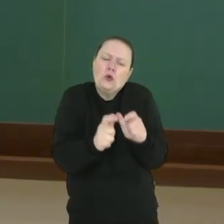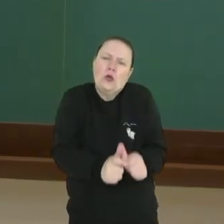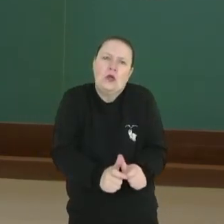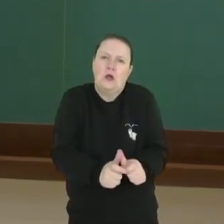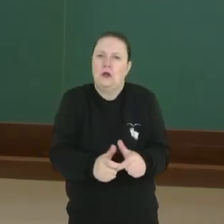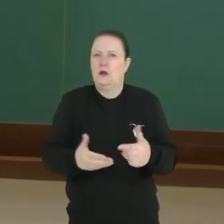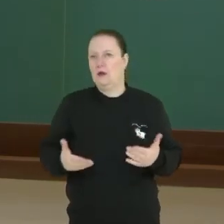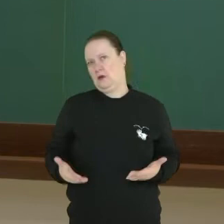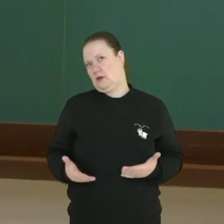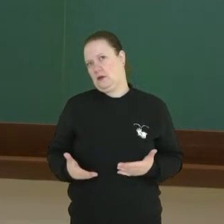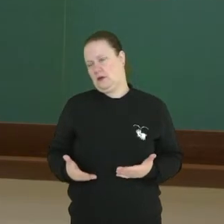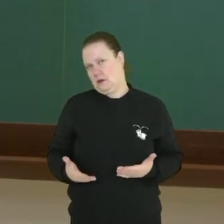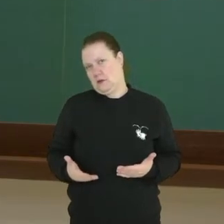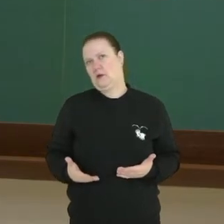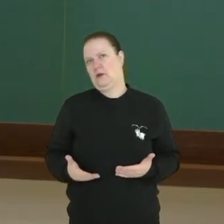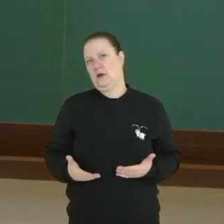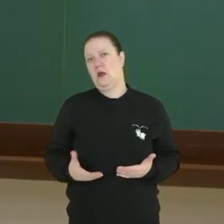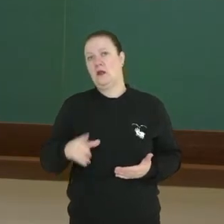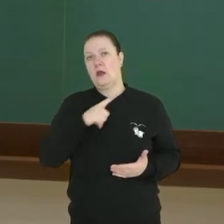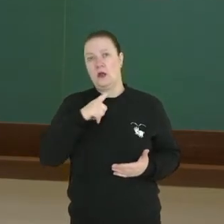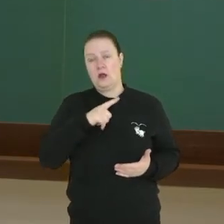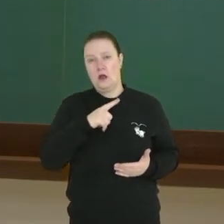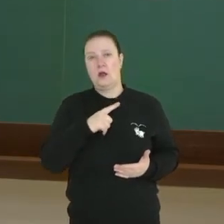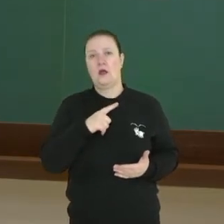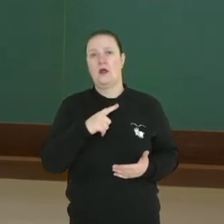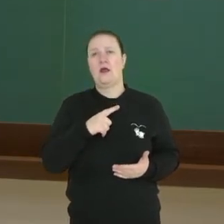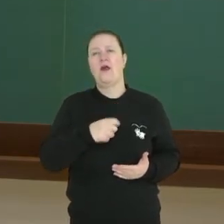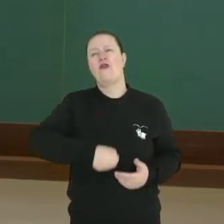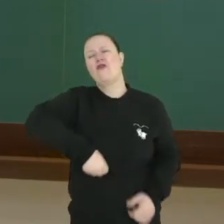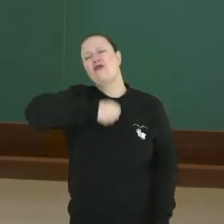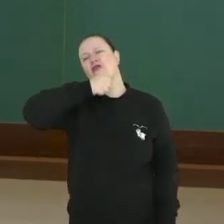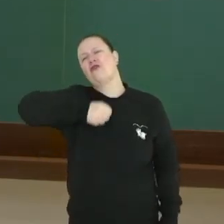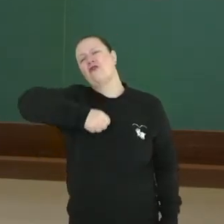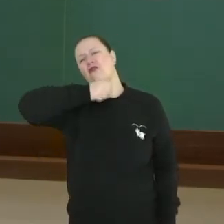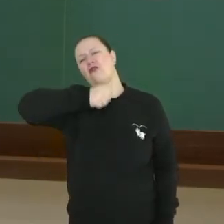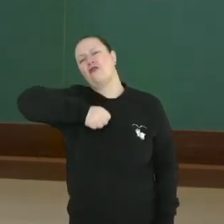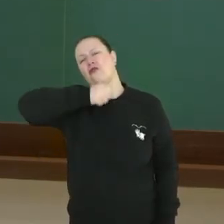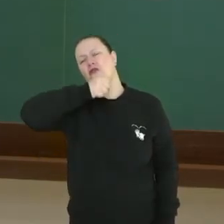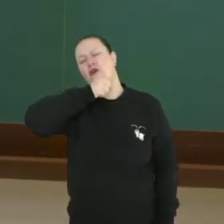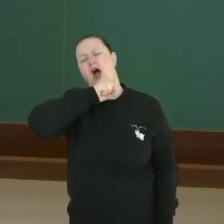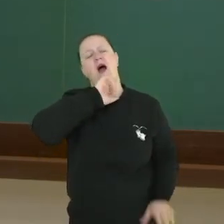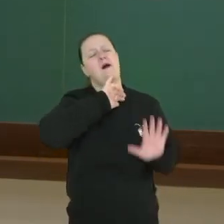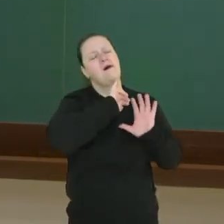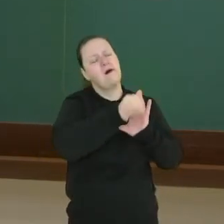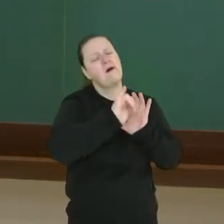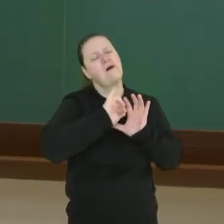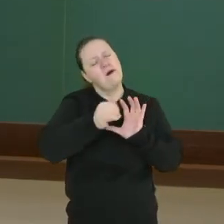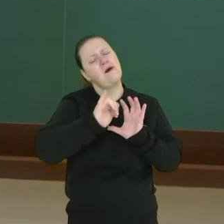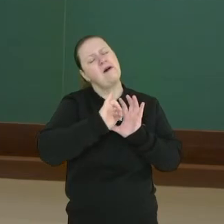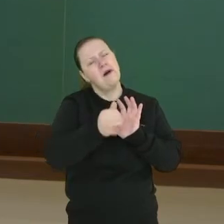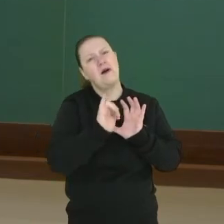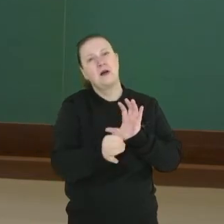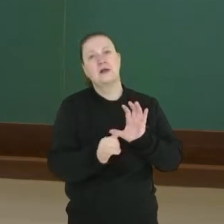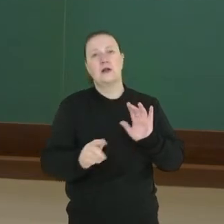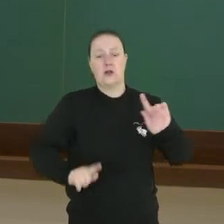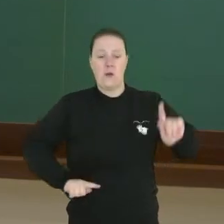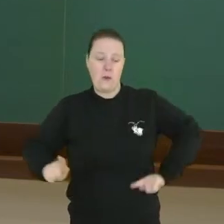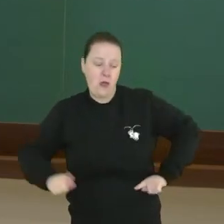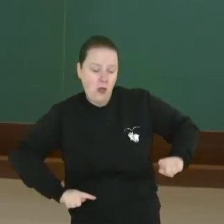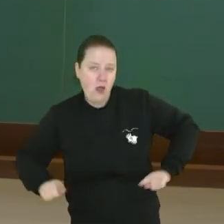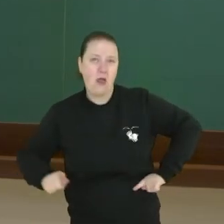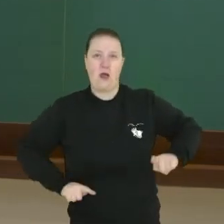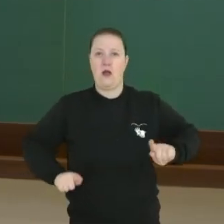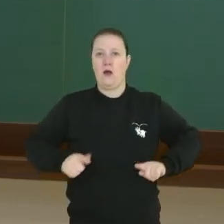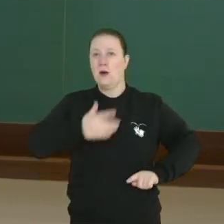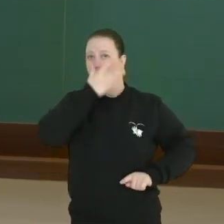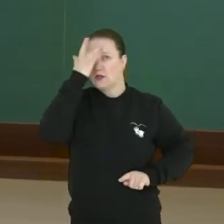aí pequenos, né? Aquelas histórias que o avô talvez gosta de contar, de um primo, de um parente, né?